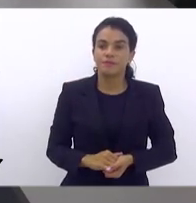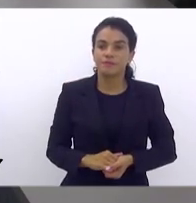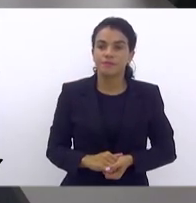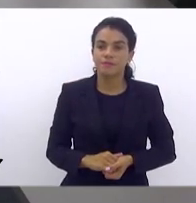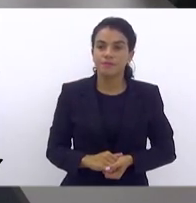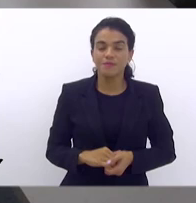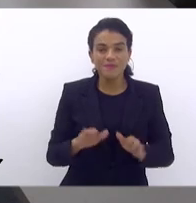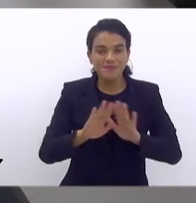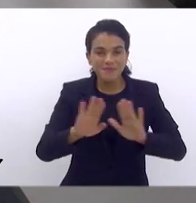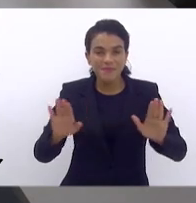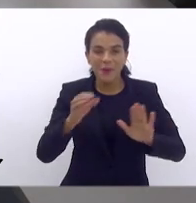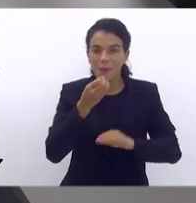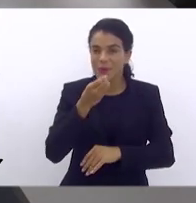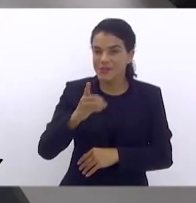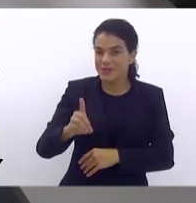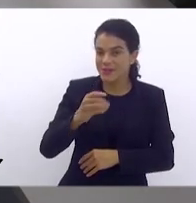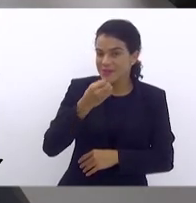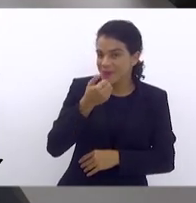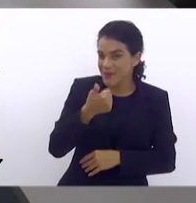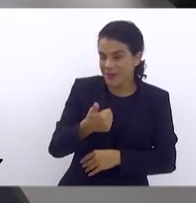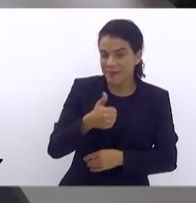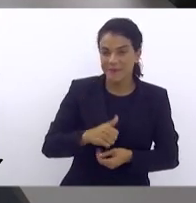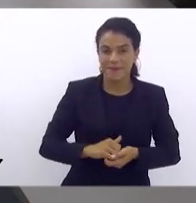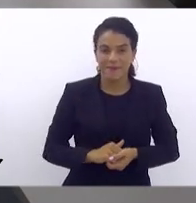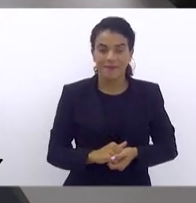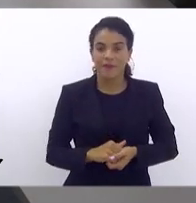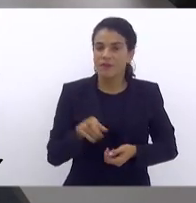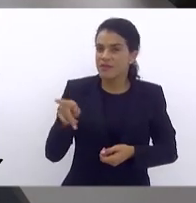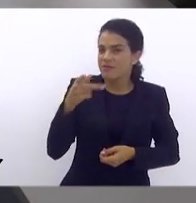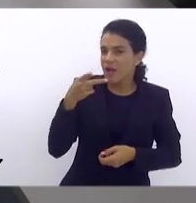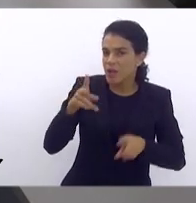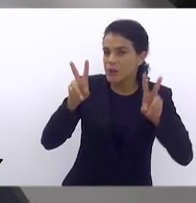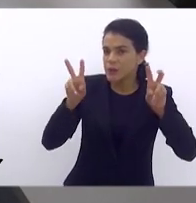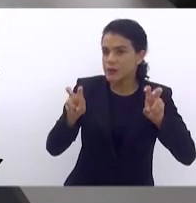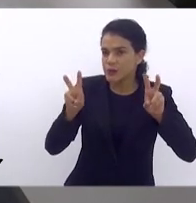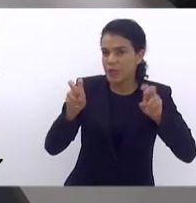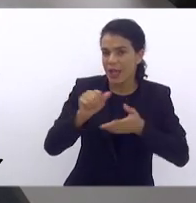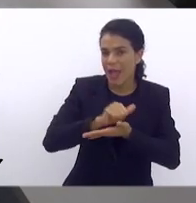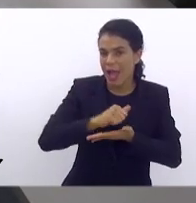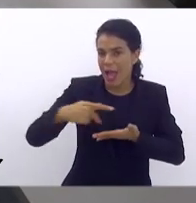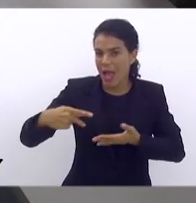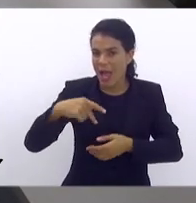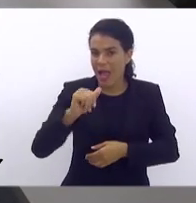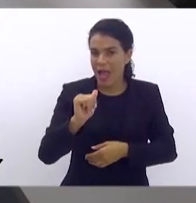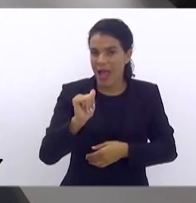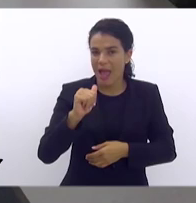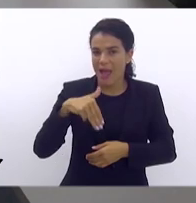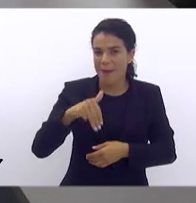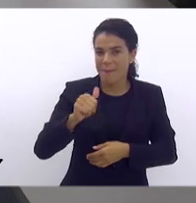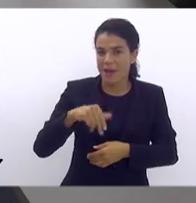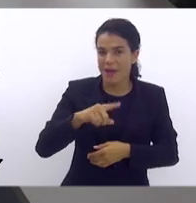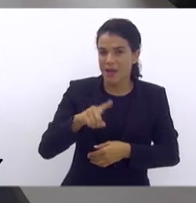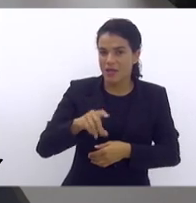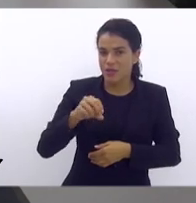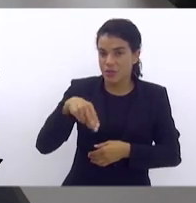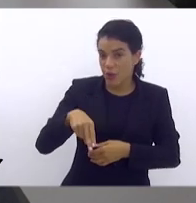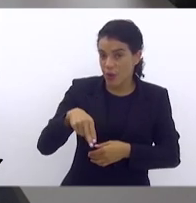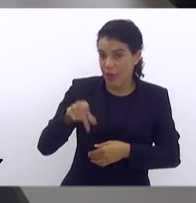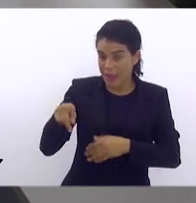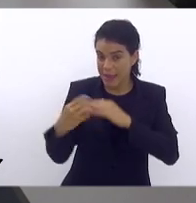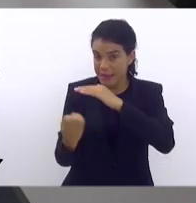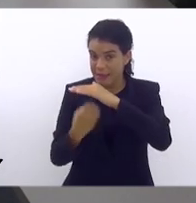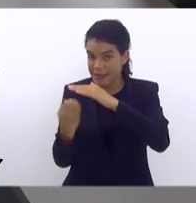Bom dia então você falou sobre aplicativo da Amazon são as empresas que pedem